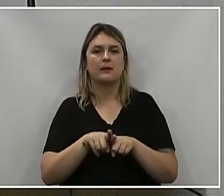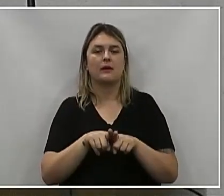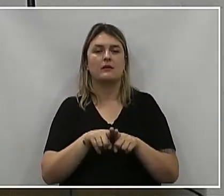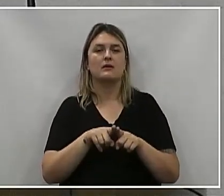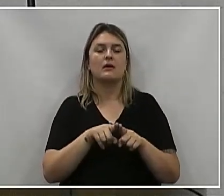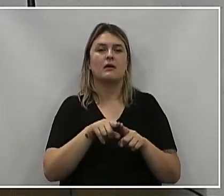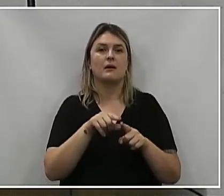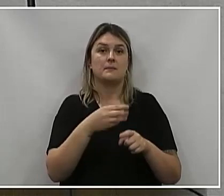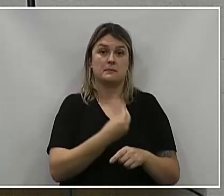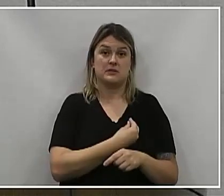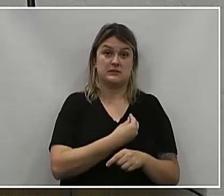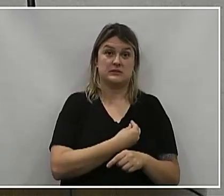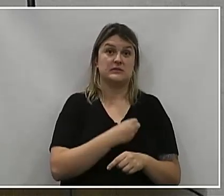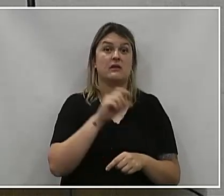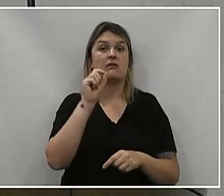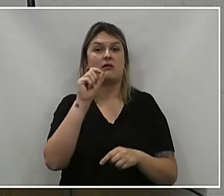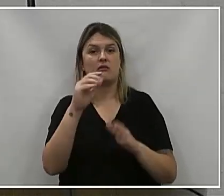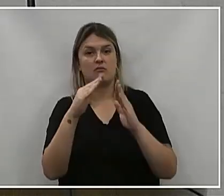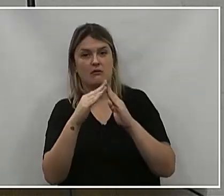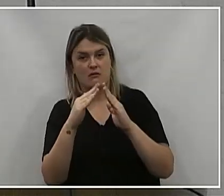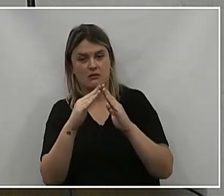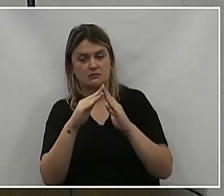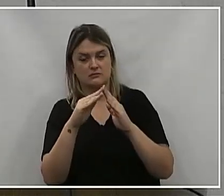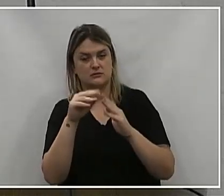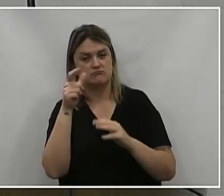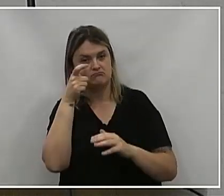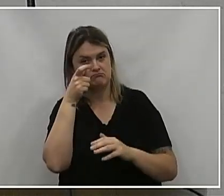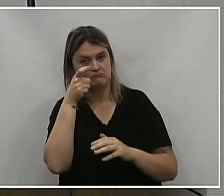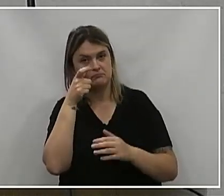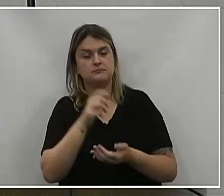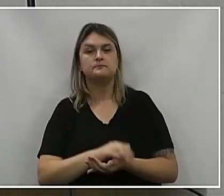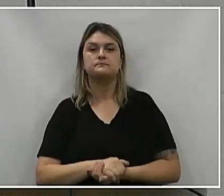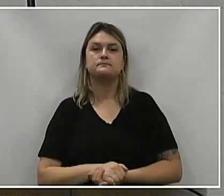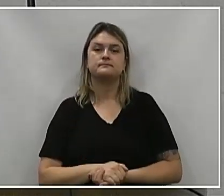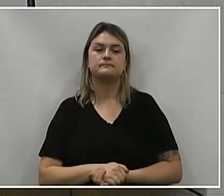casa acompanhando virtualmente essa sessão.